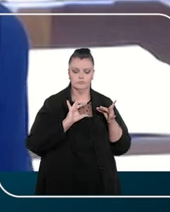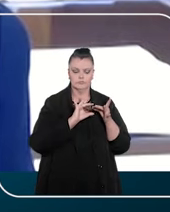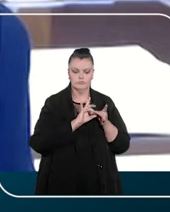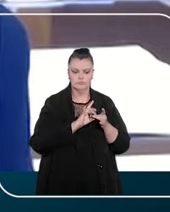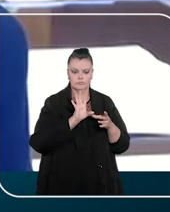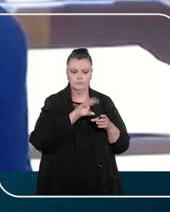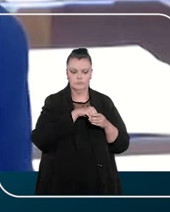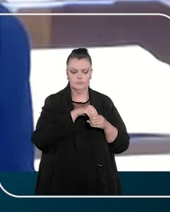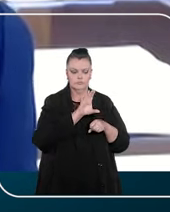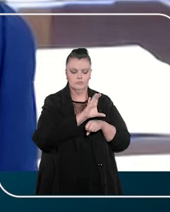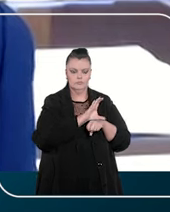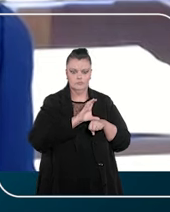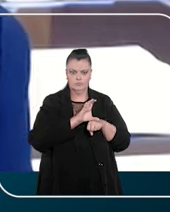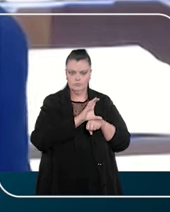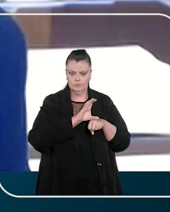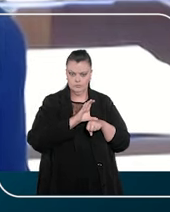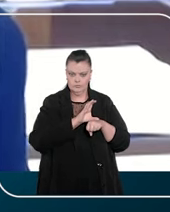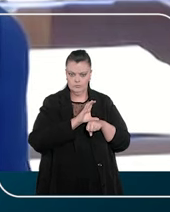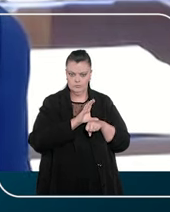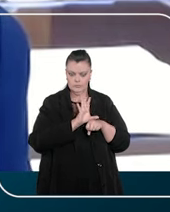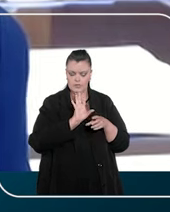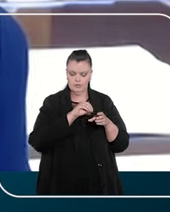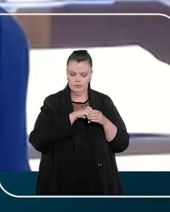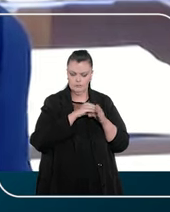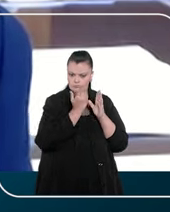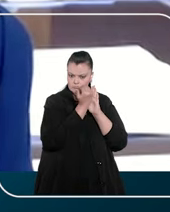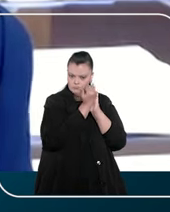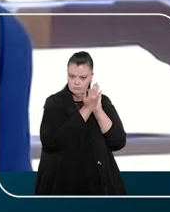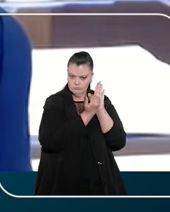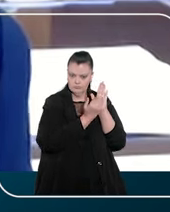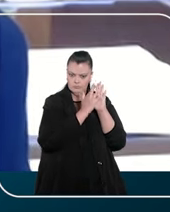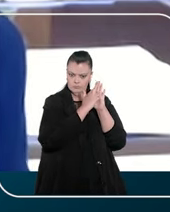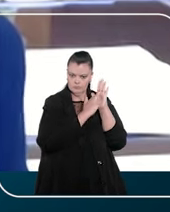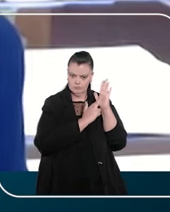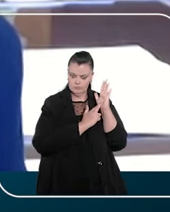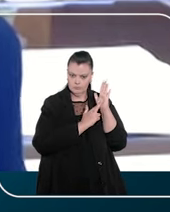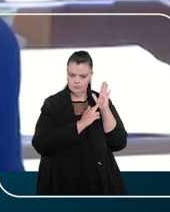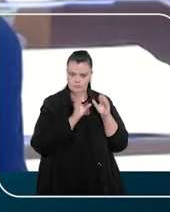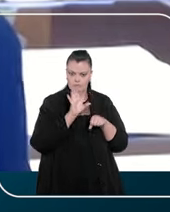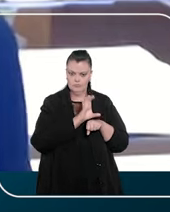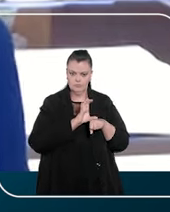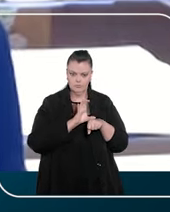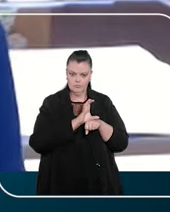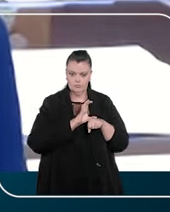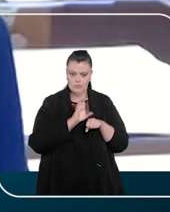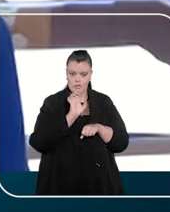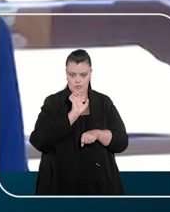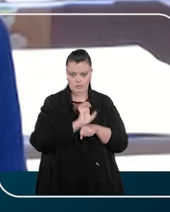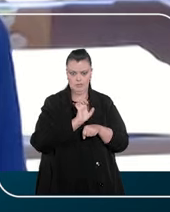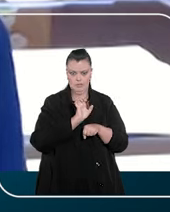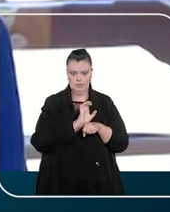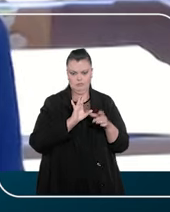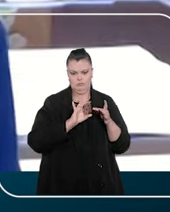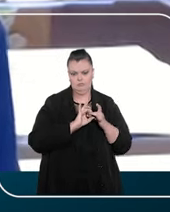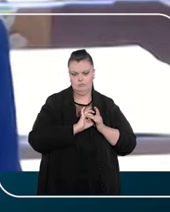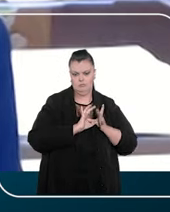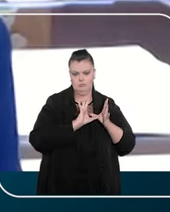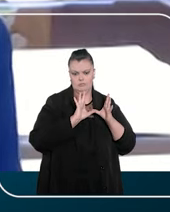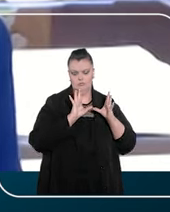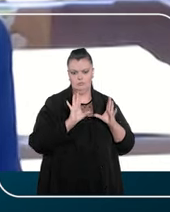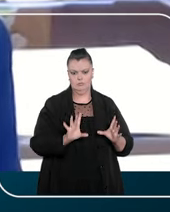nossa Constituição. Lá no preâmbulo da nossa Constituição, diz que o nosso Estado democrático tem,